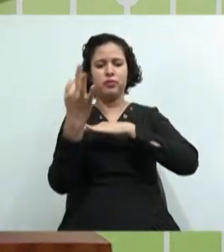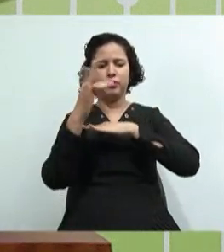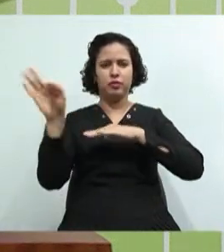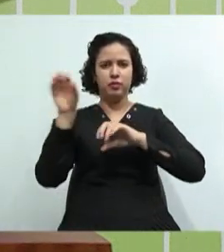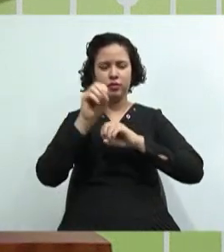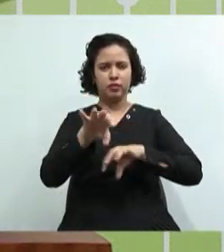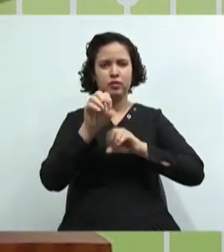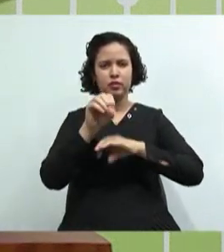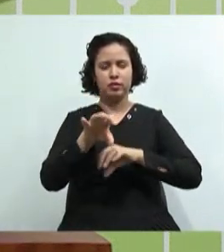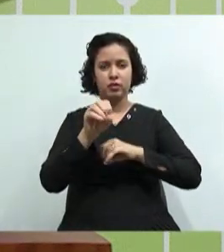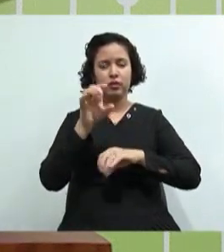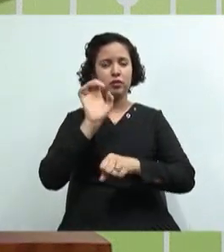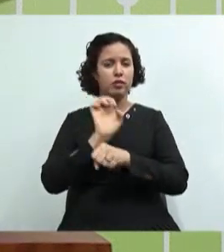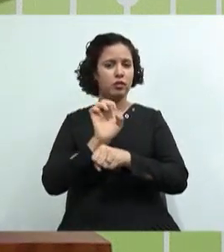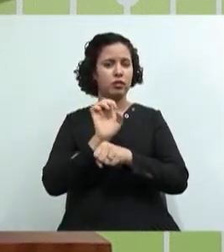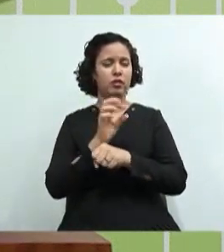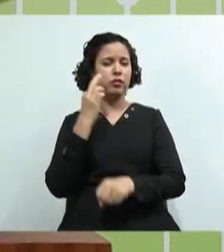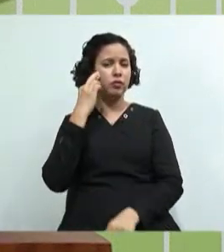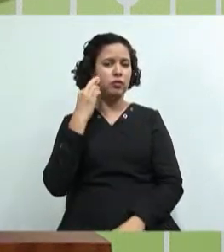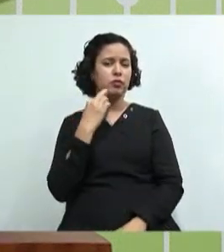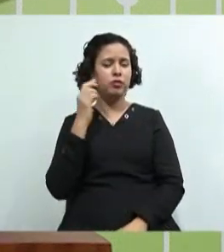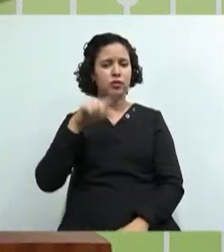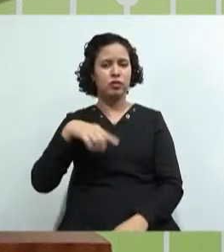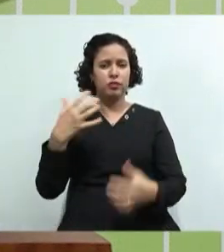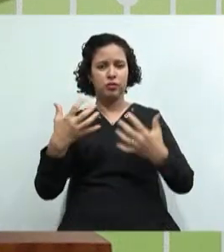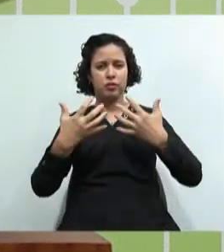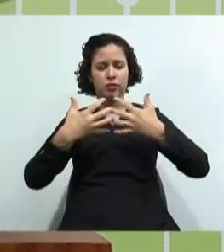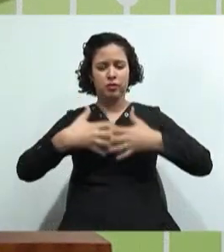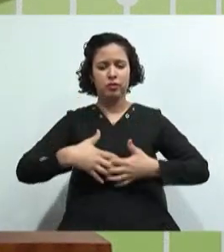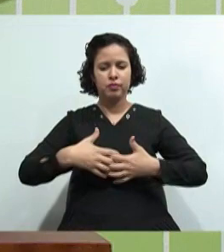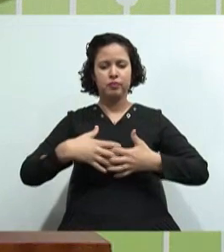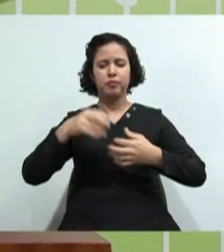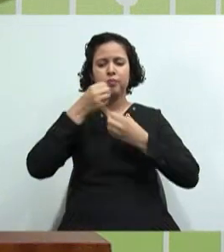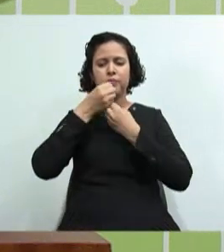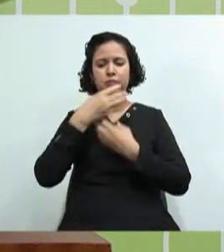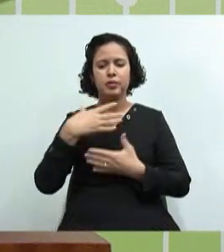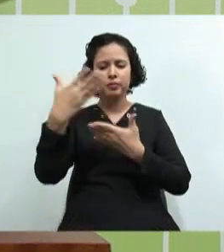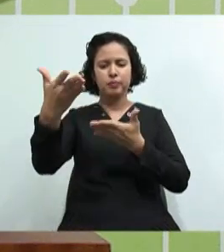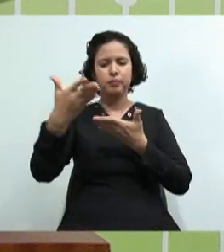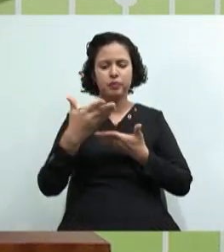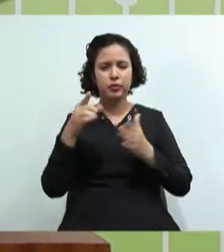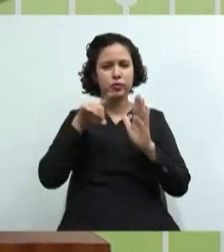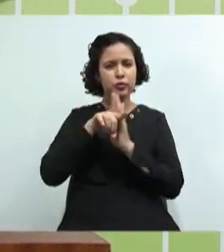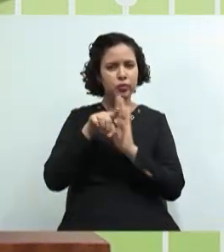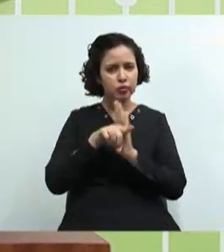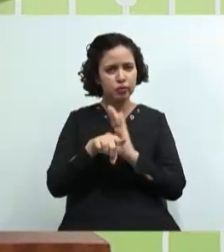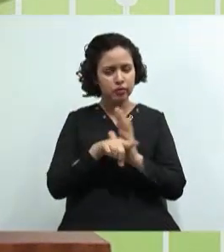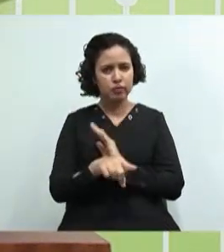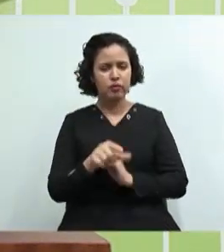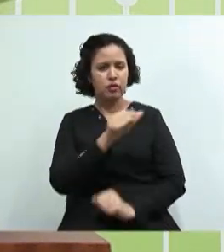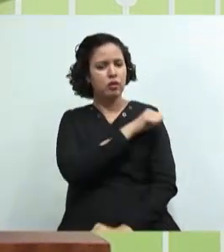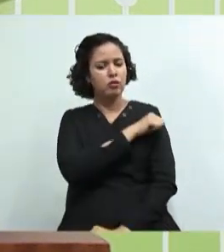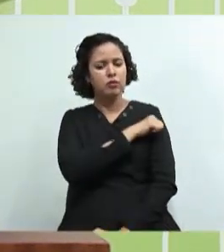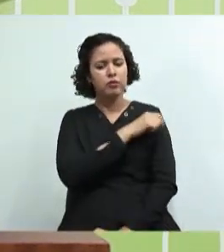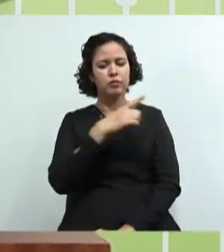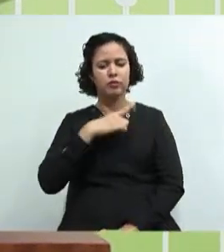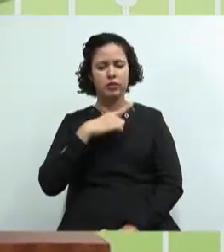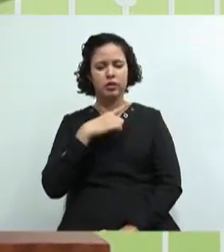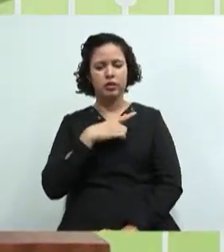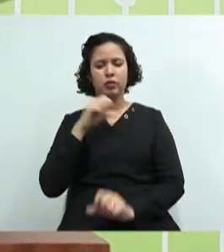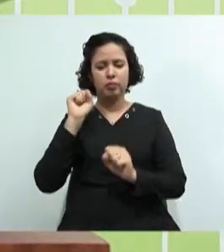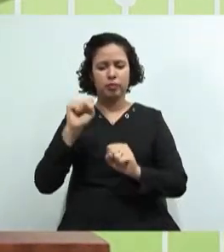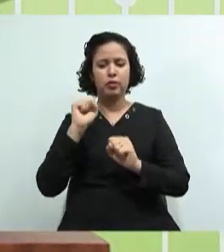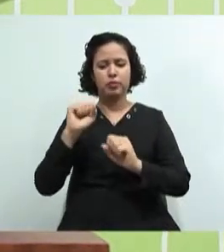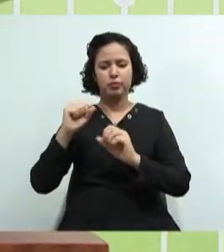Educação do Estado de Rondônia, nosso IFA. Então seja muito bem-vindo, professor presencial. Qualquer dúvida que os alunos tiverem, né, a dinâmica vai